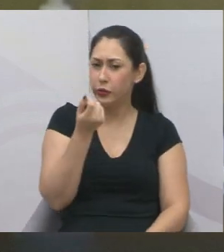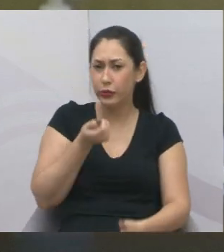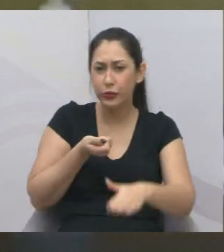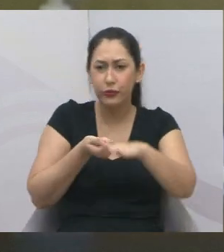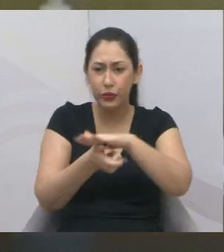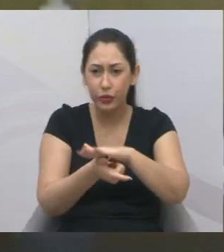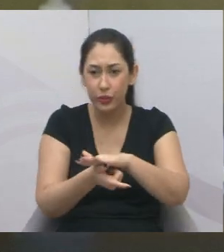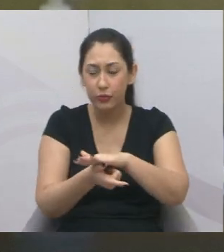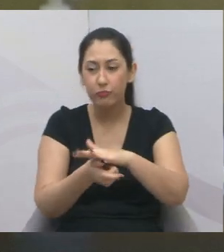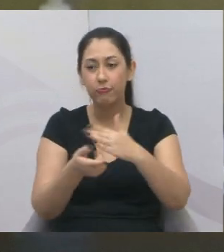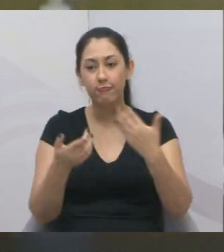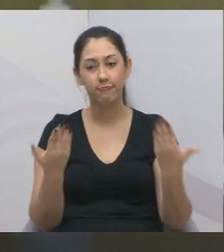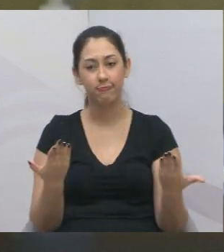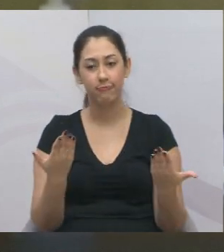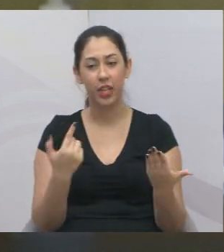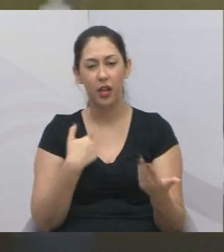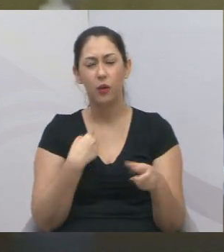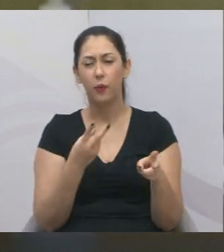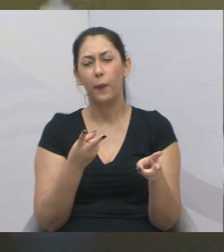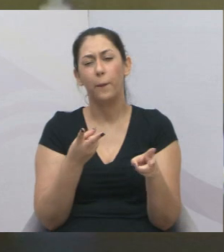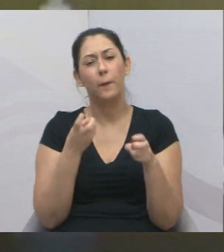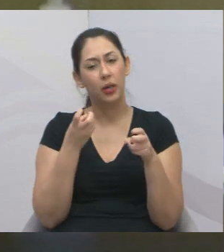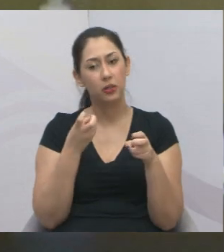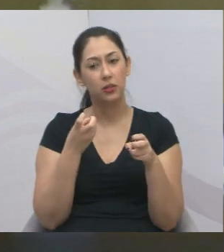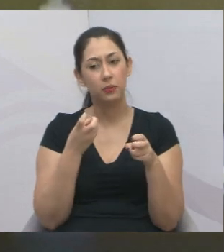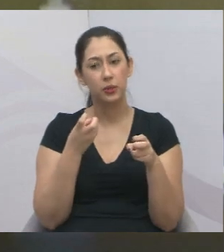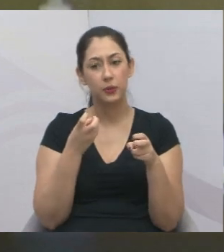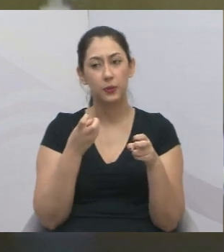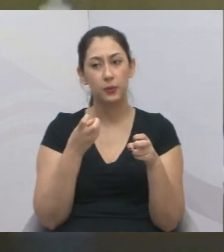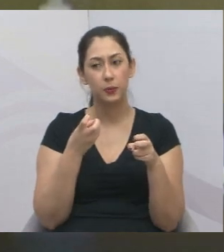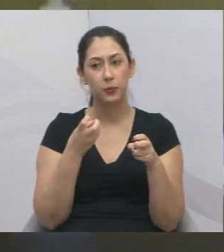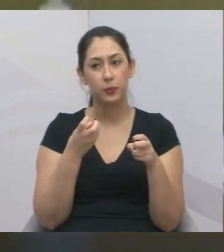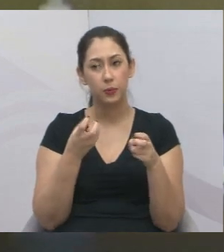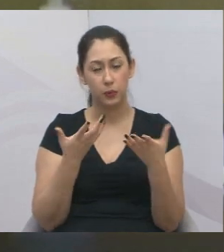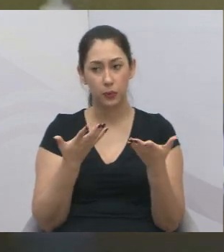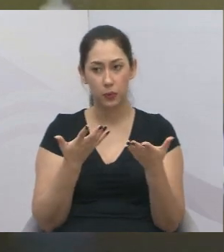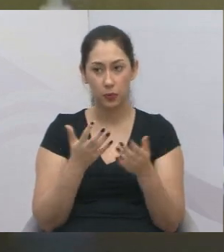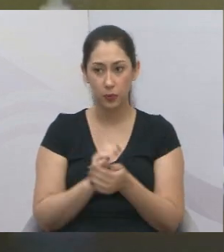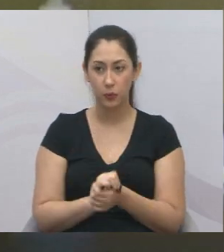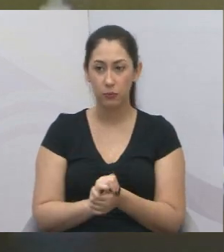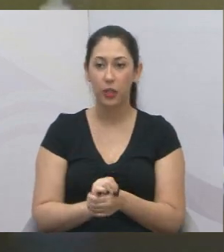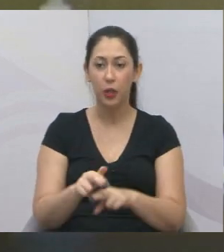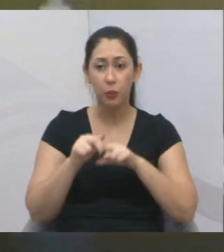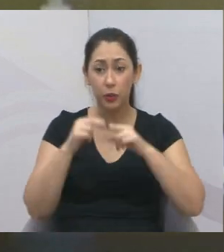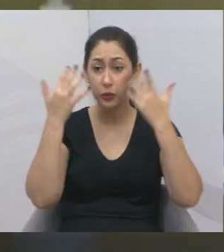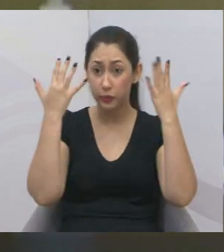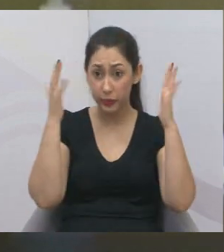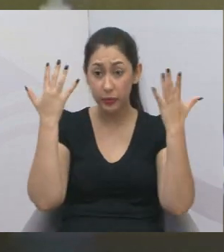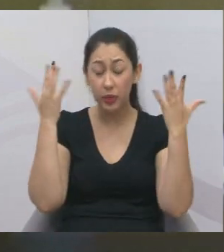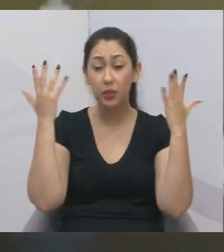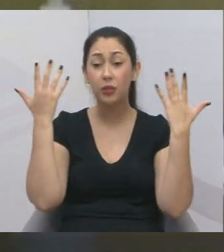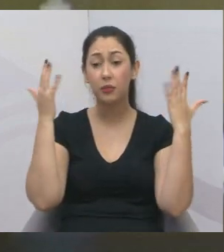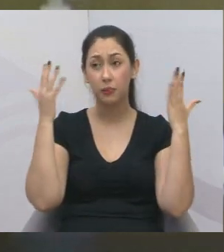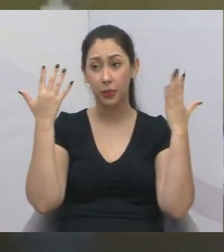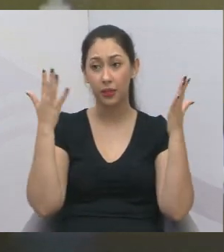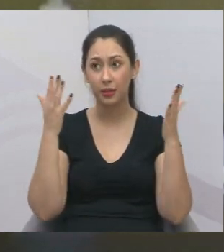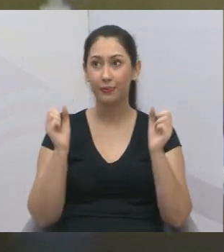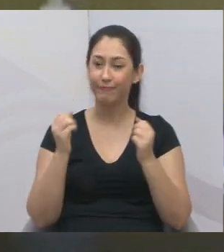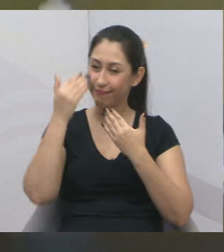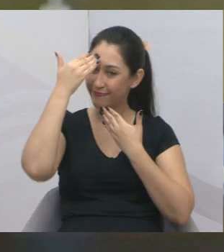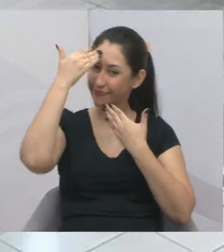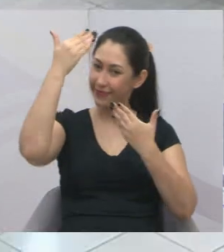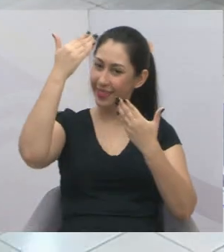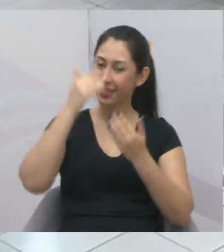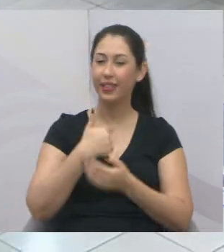isso é uma coisa que eu observei aqui nessa planilha, no caso. Né? Então, está de parabéns, tá? Tá bom? Obrigado.